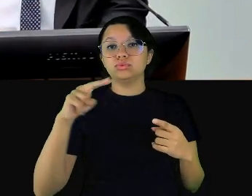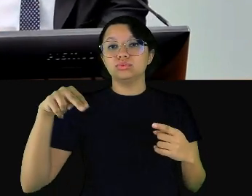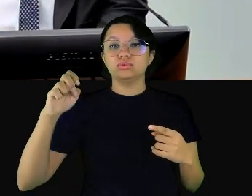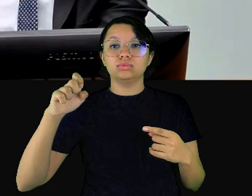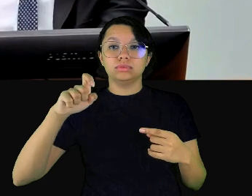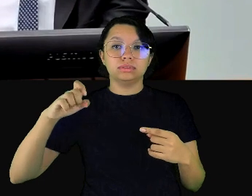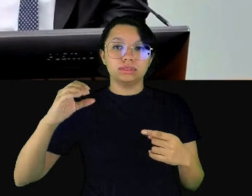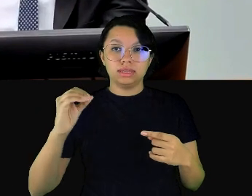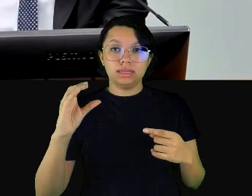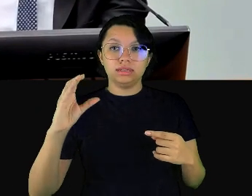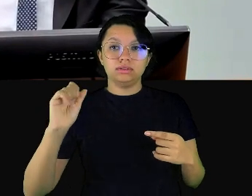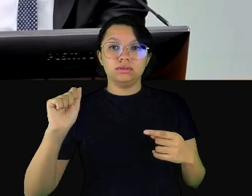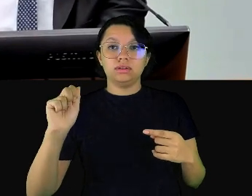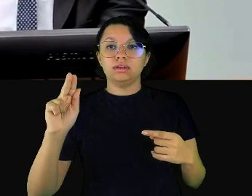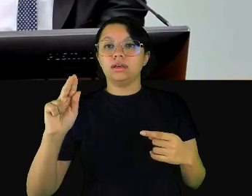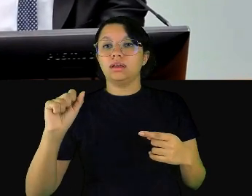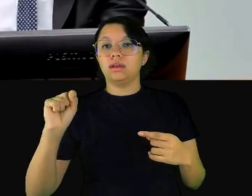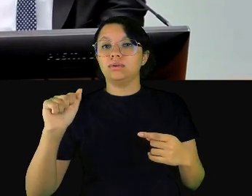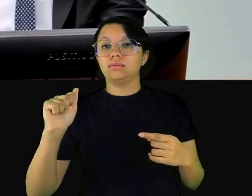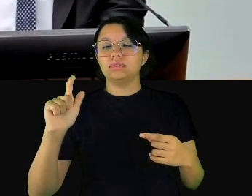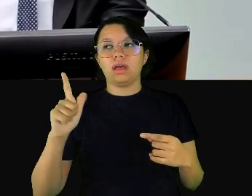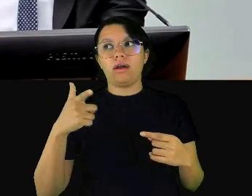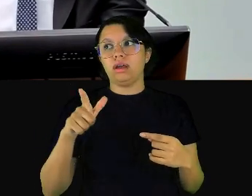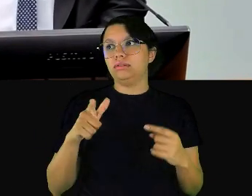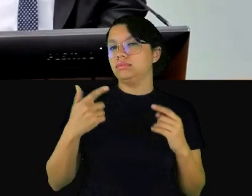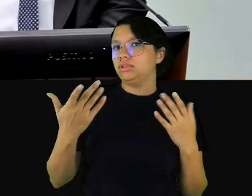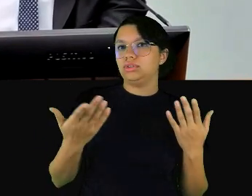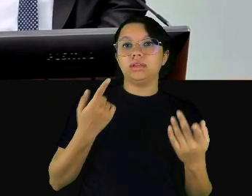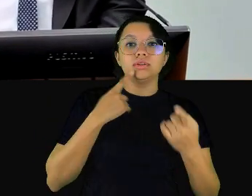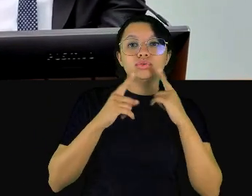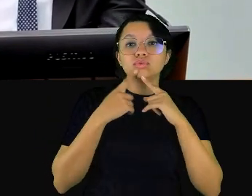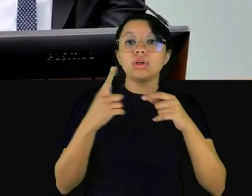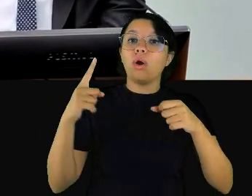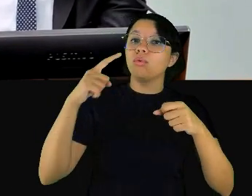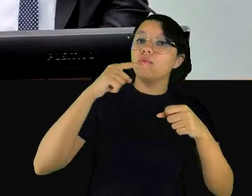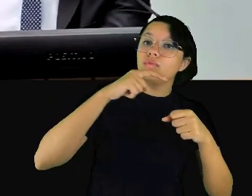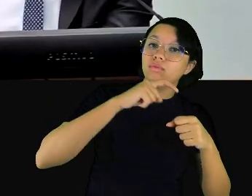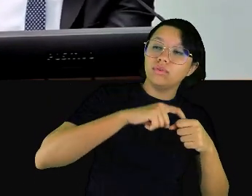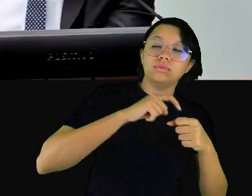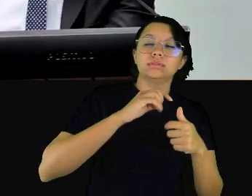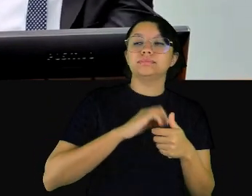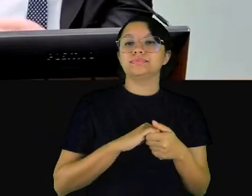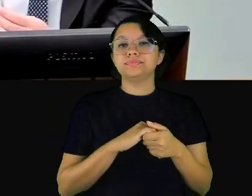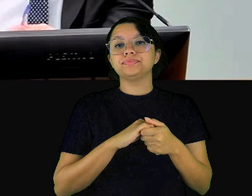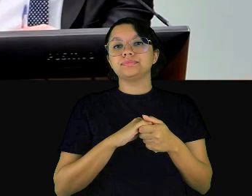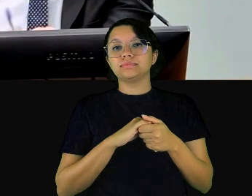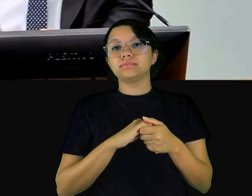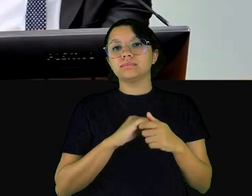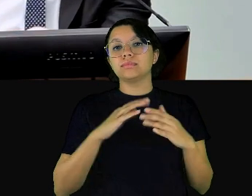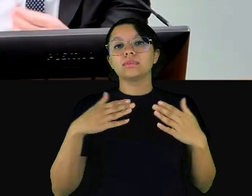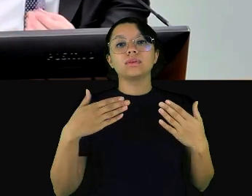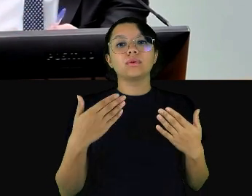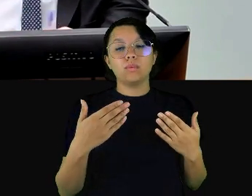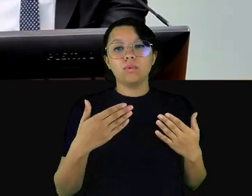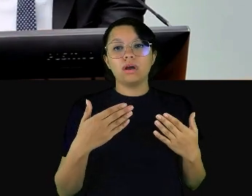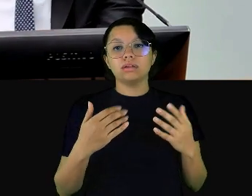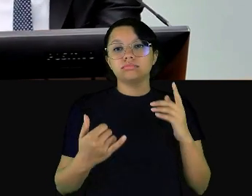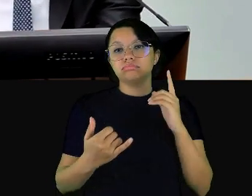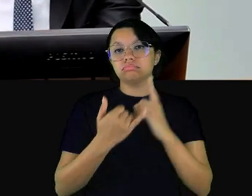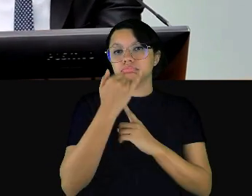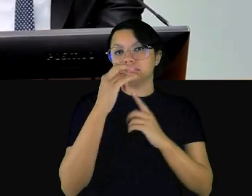causal, esse sim não vai ter jeito. A discussão vai ser retomada lá, né, no que diz respeito à